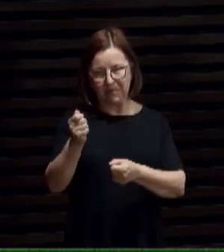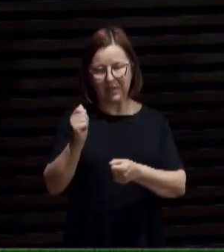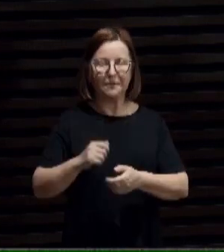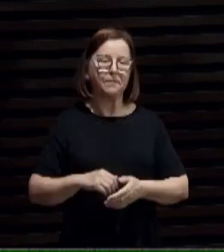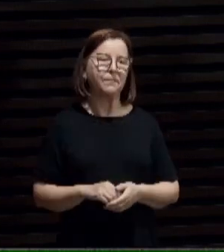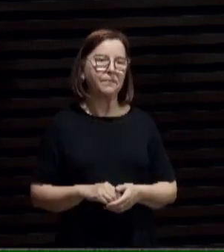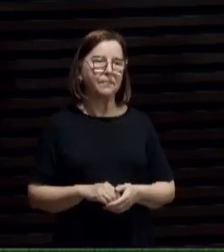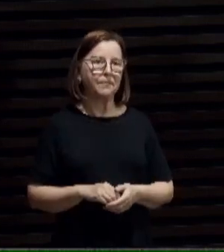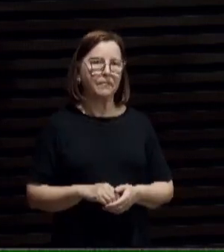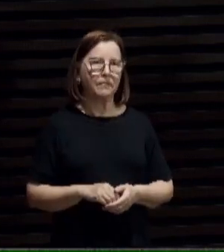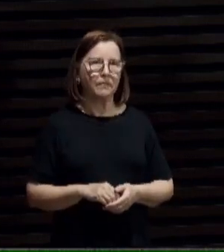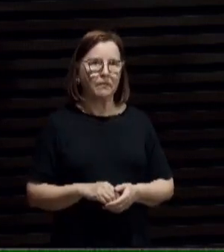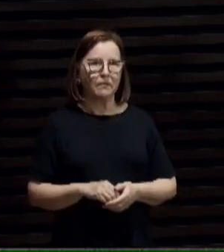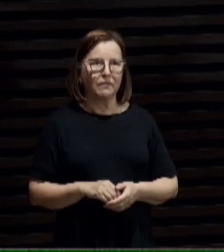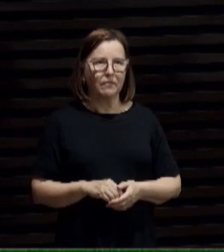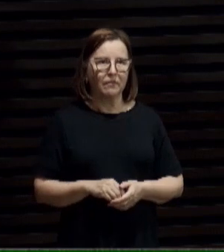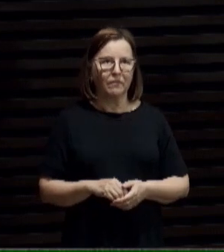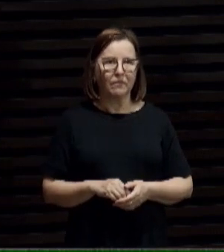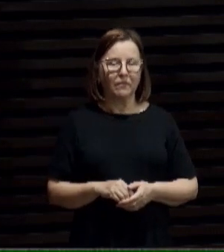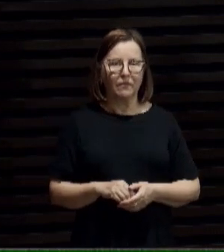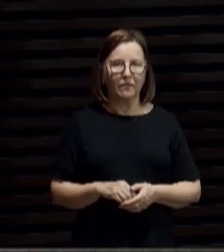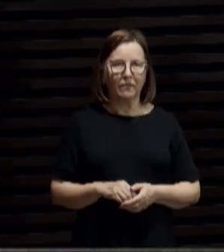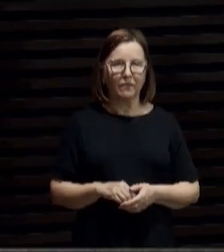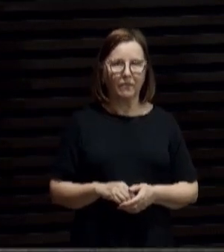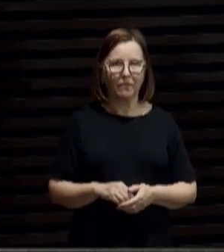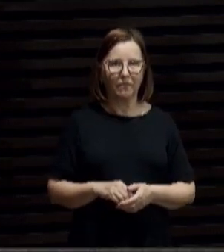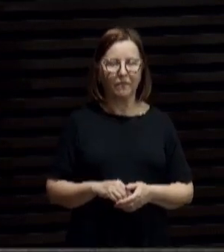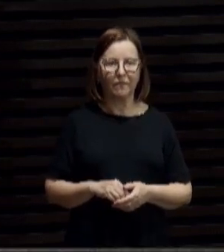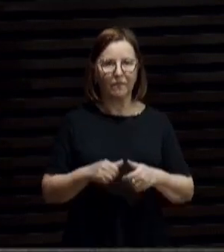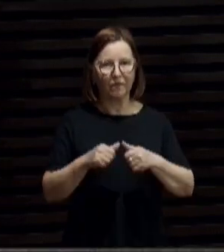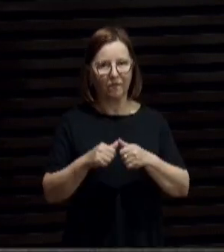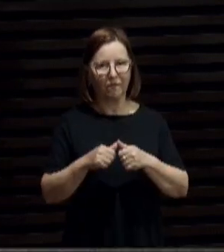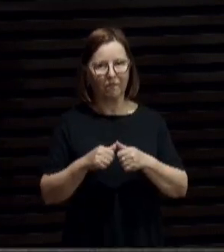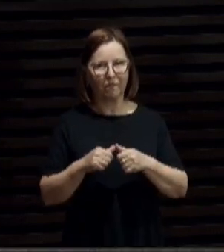foram pescar. E passaram a noite toda pescando